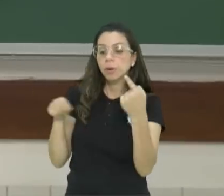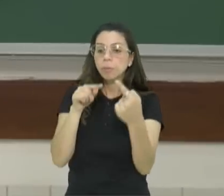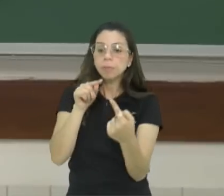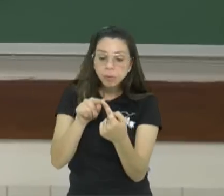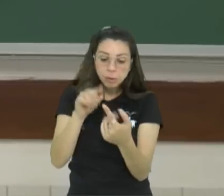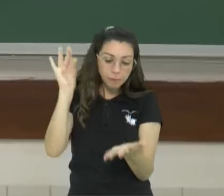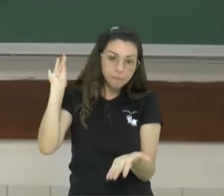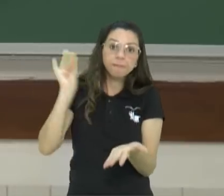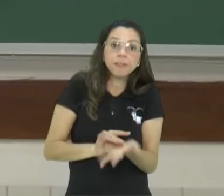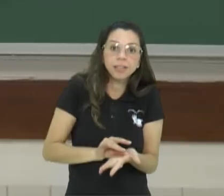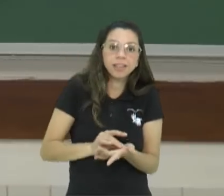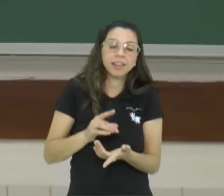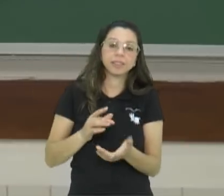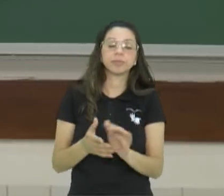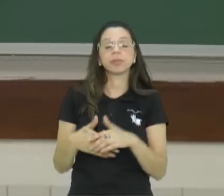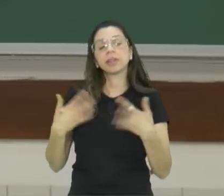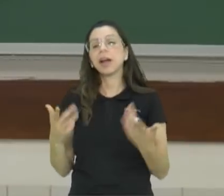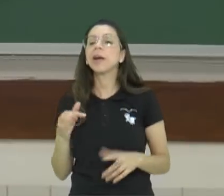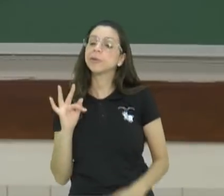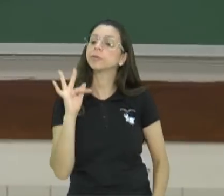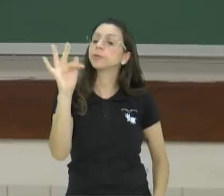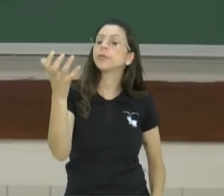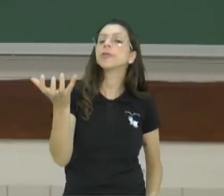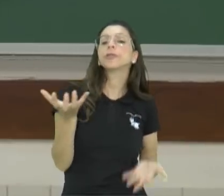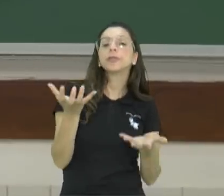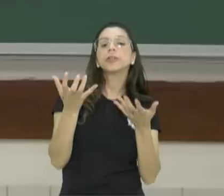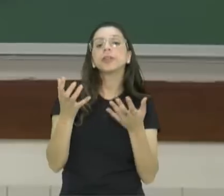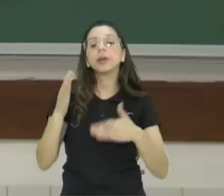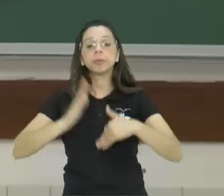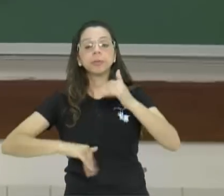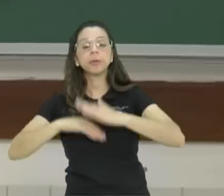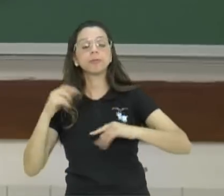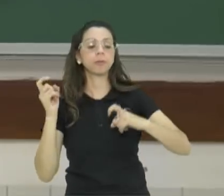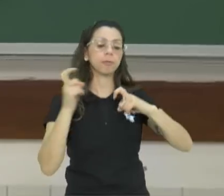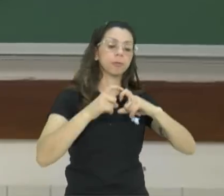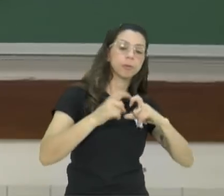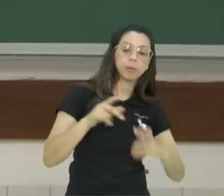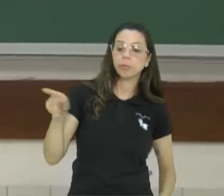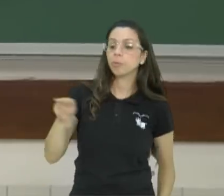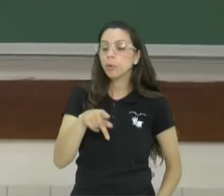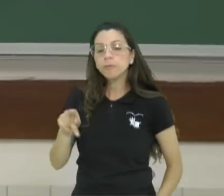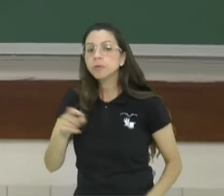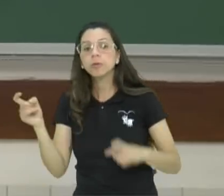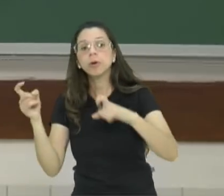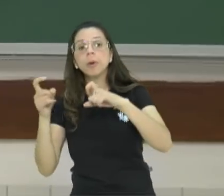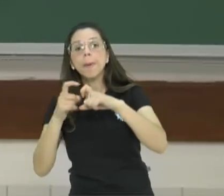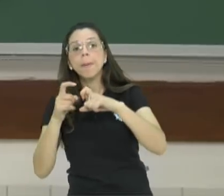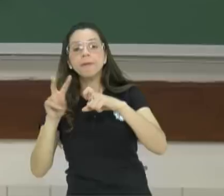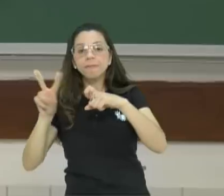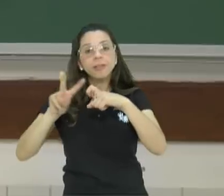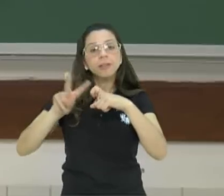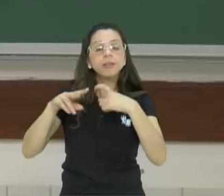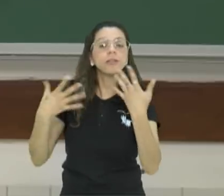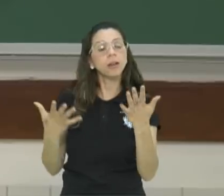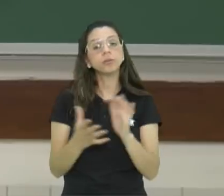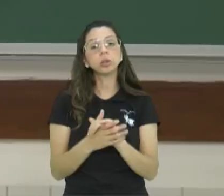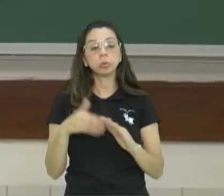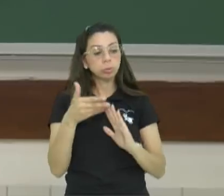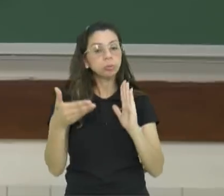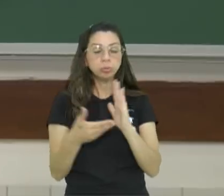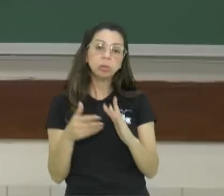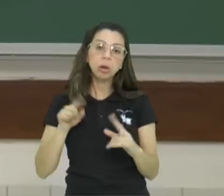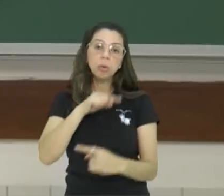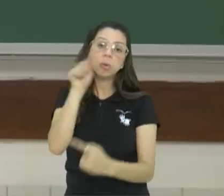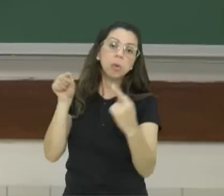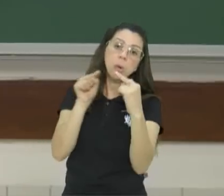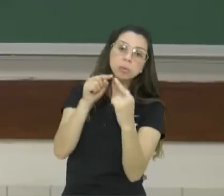realidade. Eu quero ser um médico no futuro, quero ser um professor, quero ser um veterinário. Tudo isso são sonhos. Então,